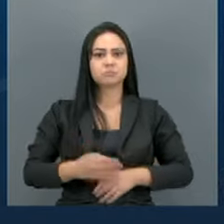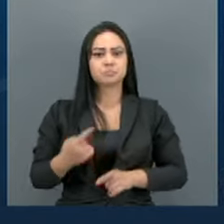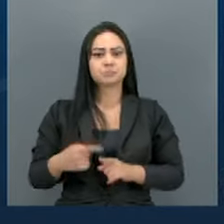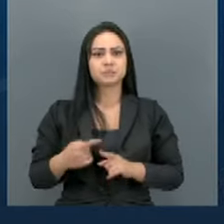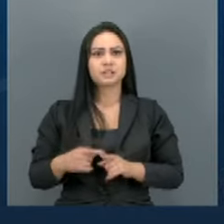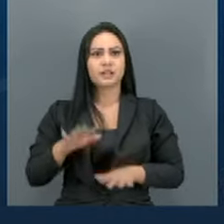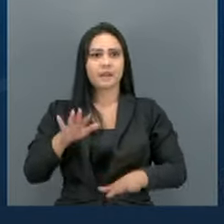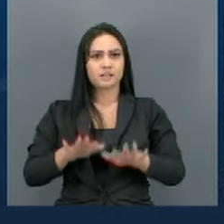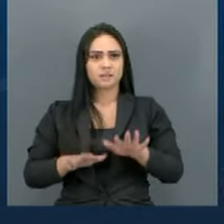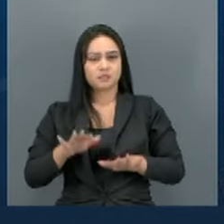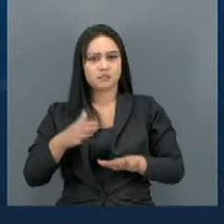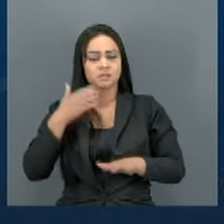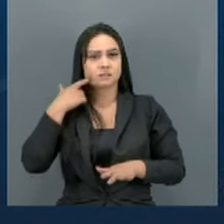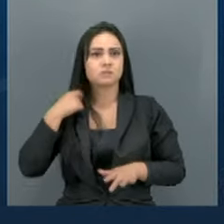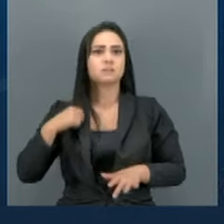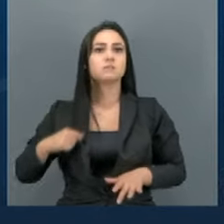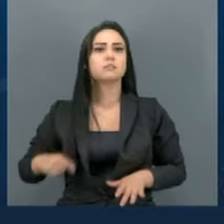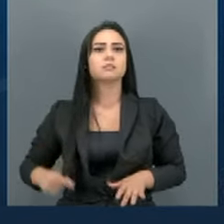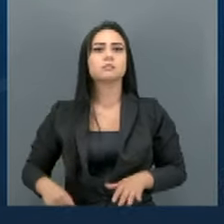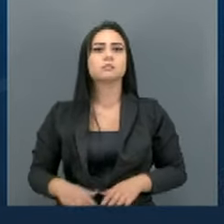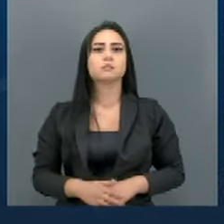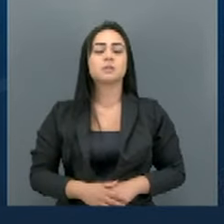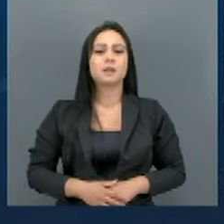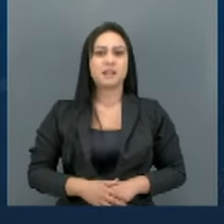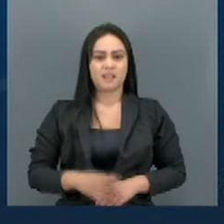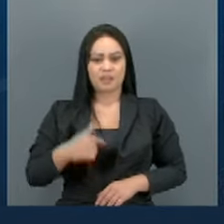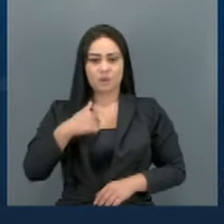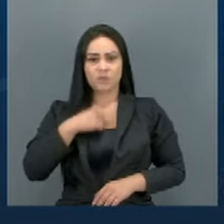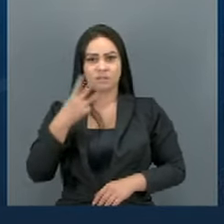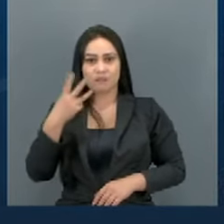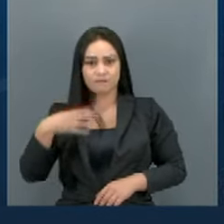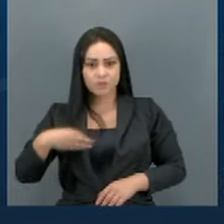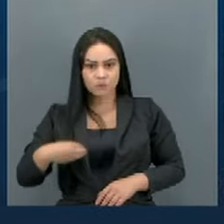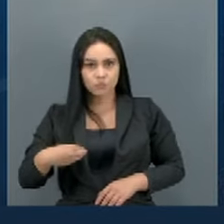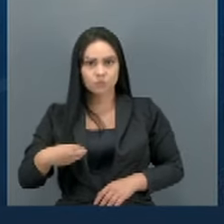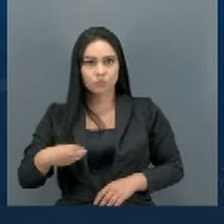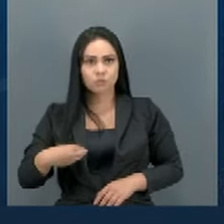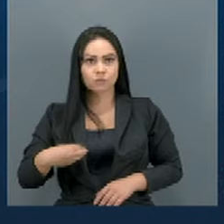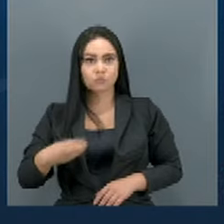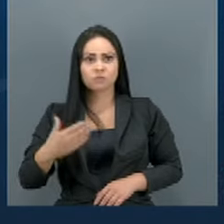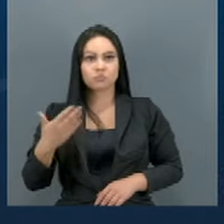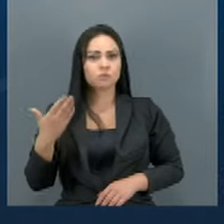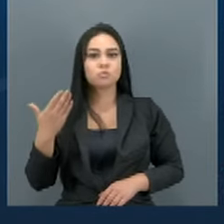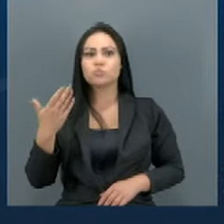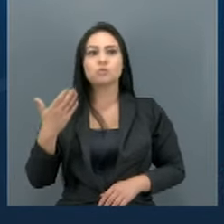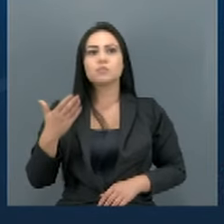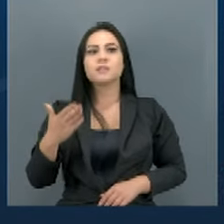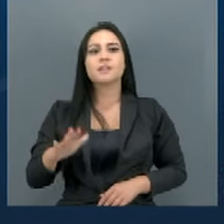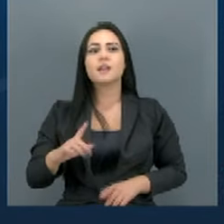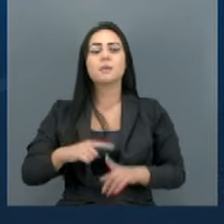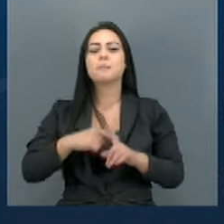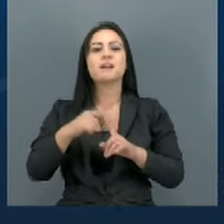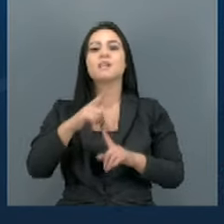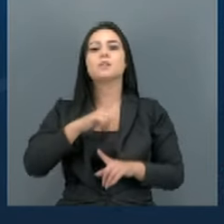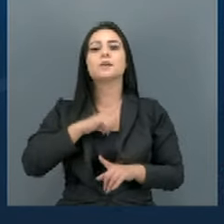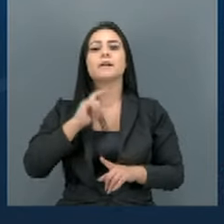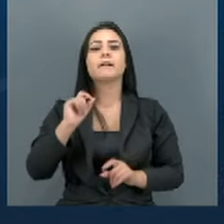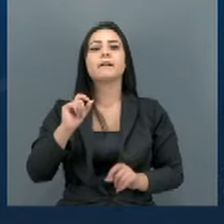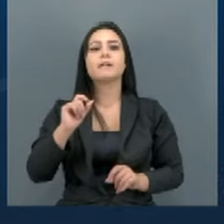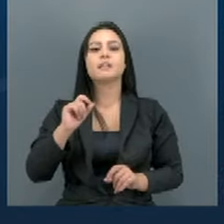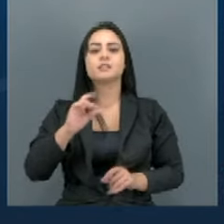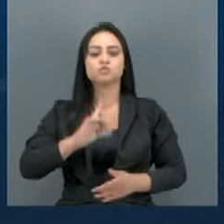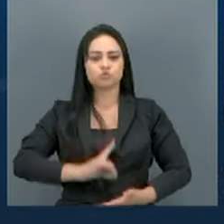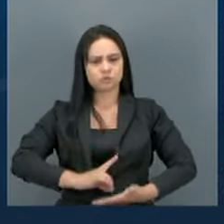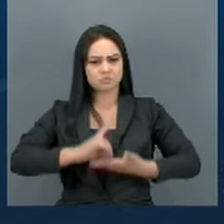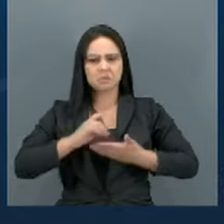eu me emociono, sou pai de 3 filhos. Eu não quero nada mais do que ter a dignidade de formar